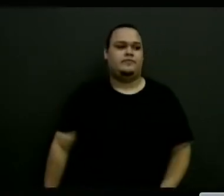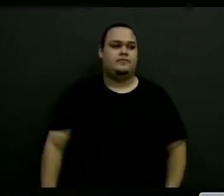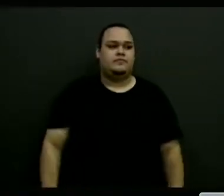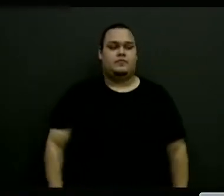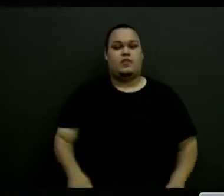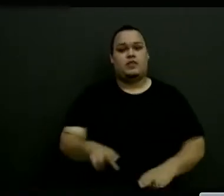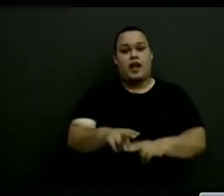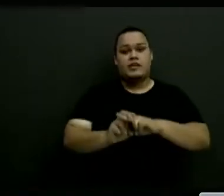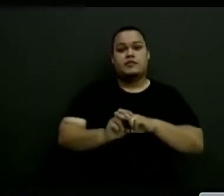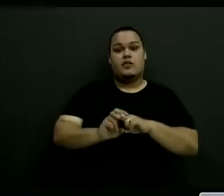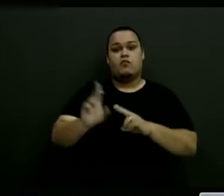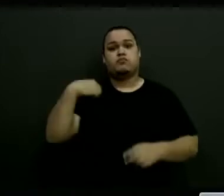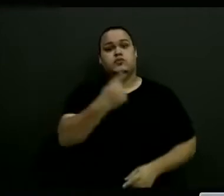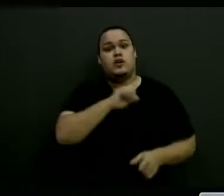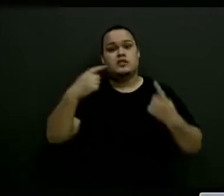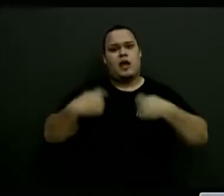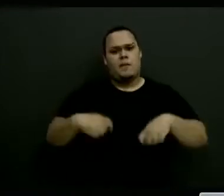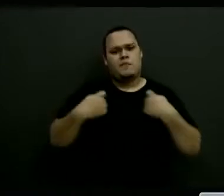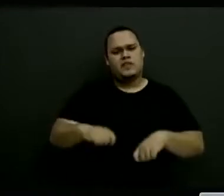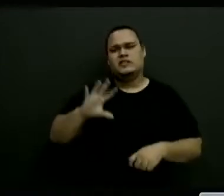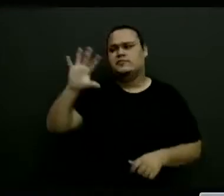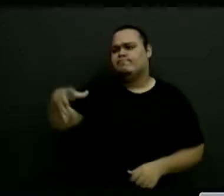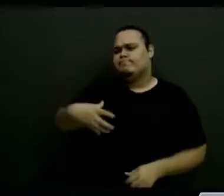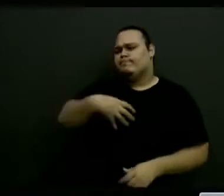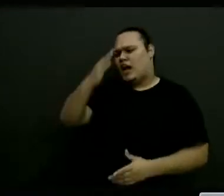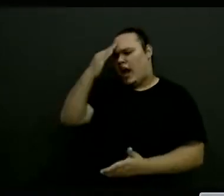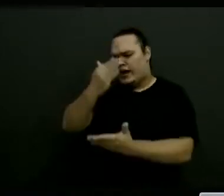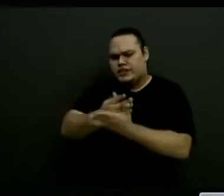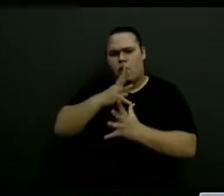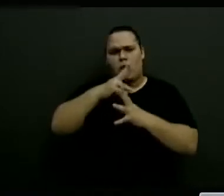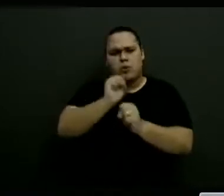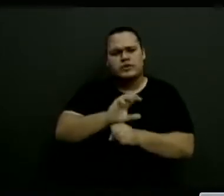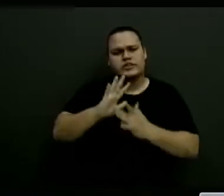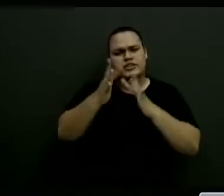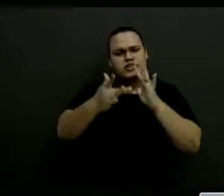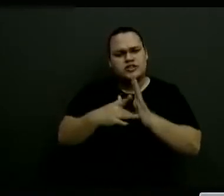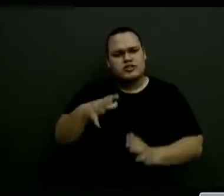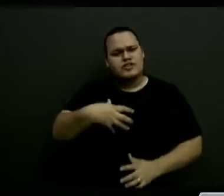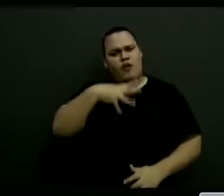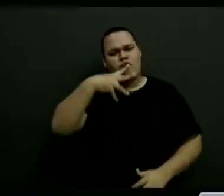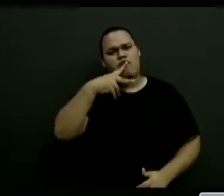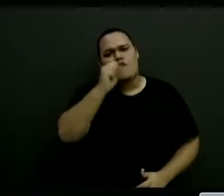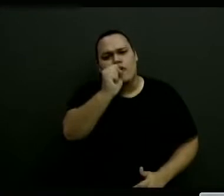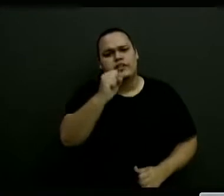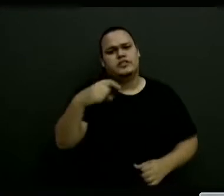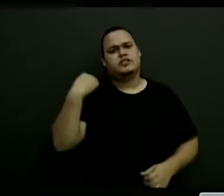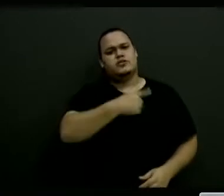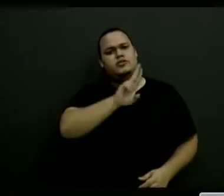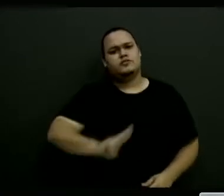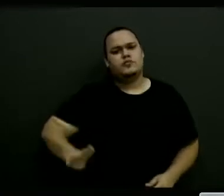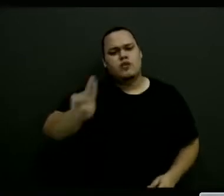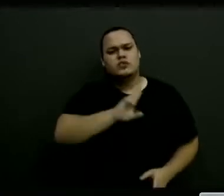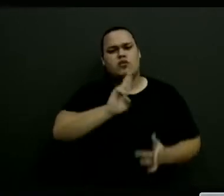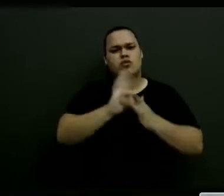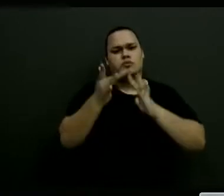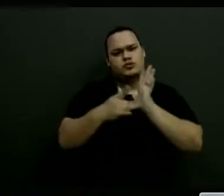E submeteu todas as coisas debaixo dos seus pés, e lhe deu como cabeça de todas as coisas a